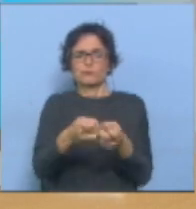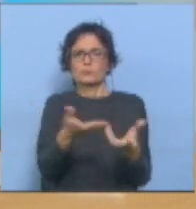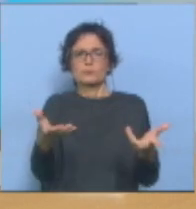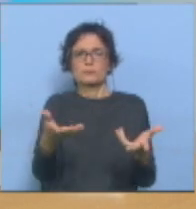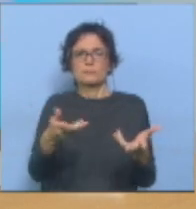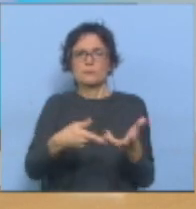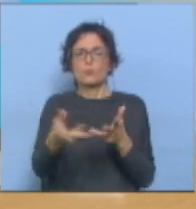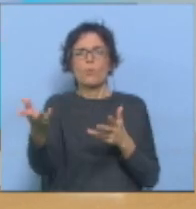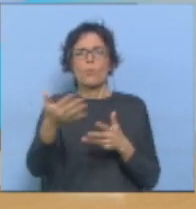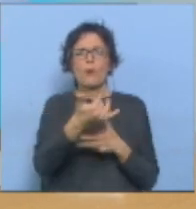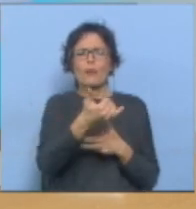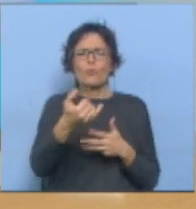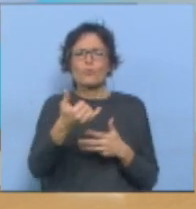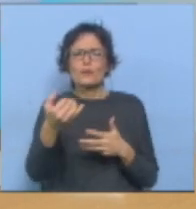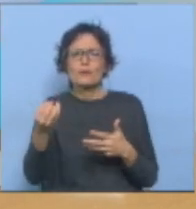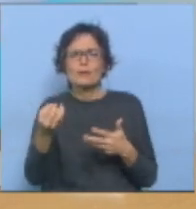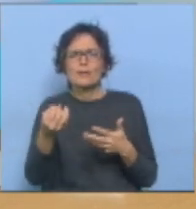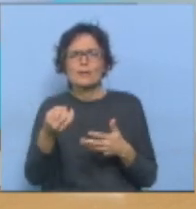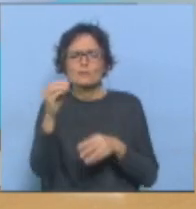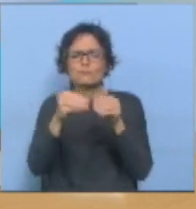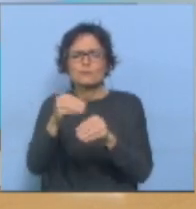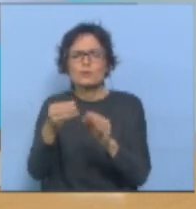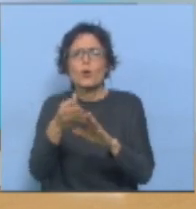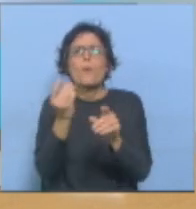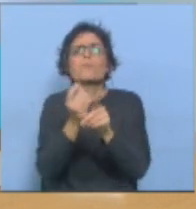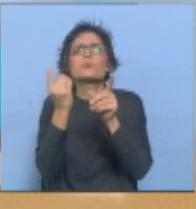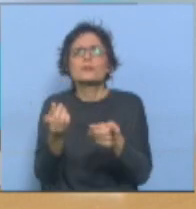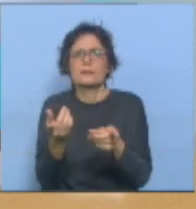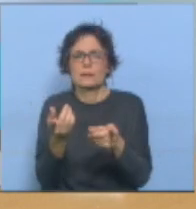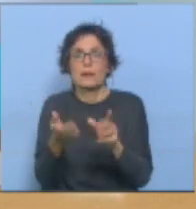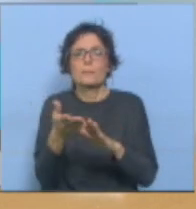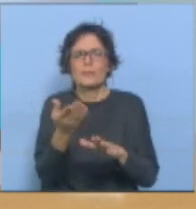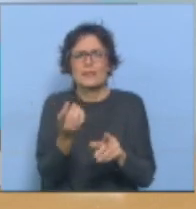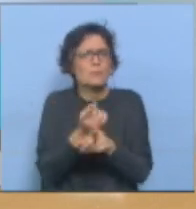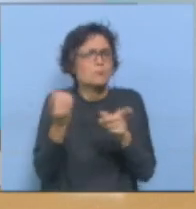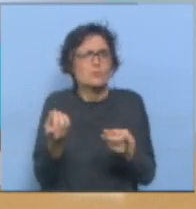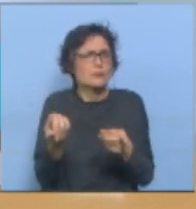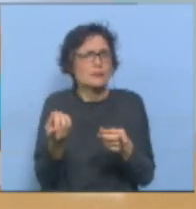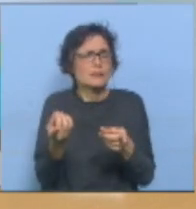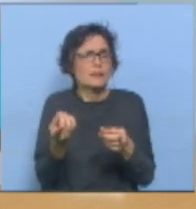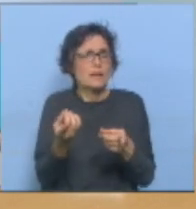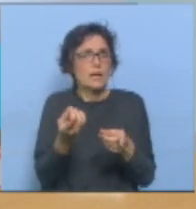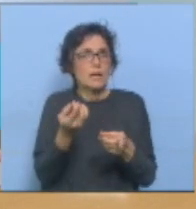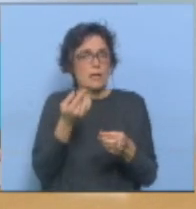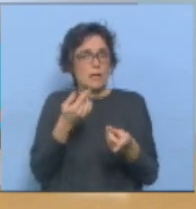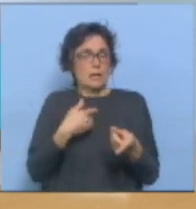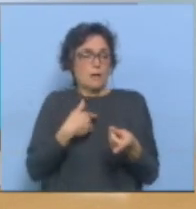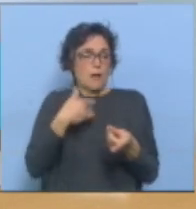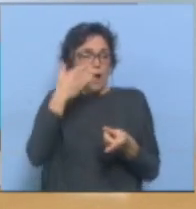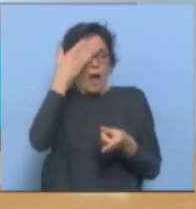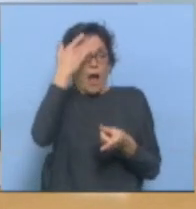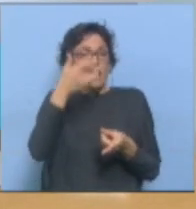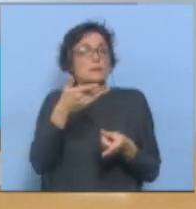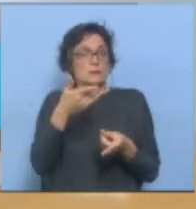pressa enorme nisto. Eu penso que o desejo é aquele que representa a eutanásia, não é? É